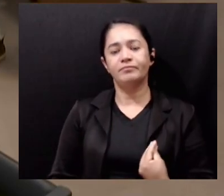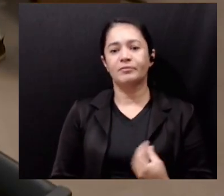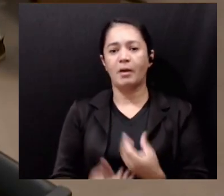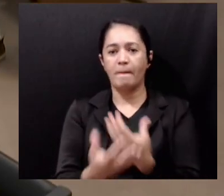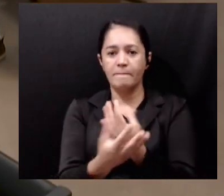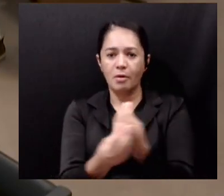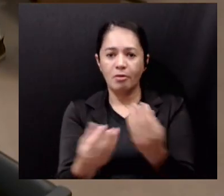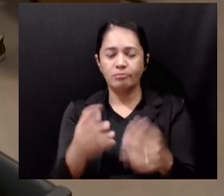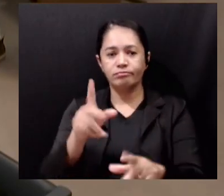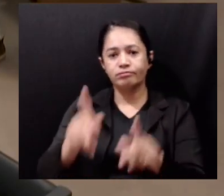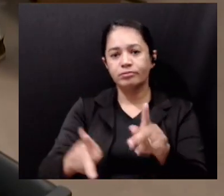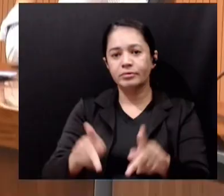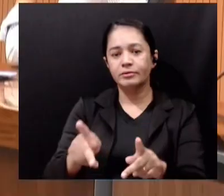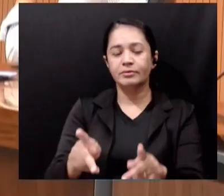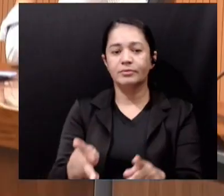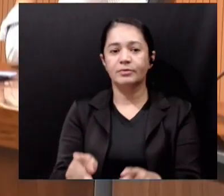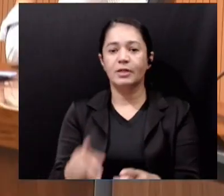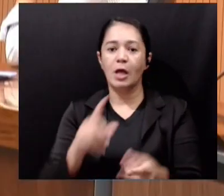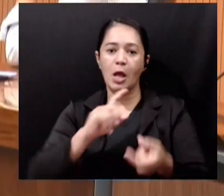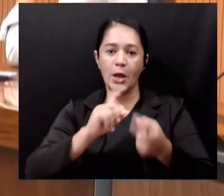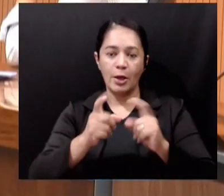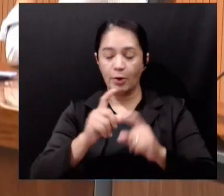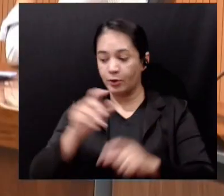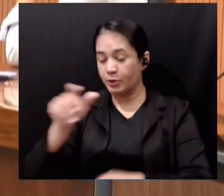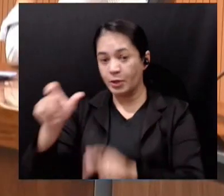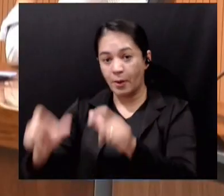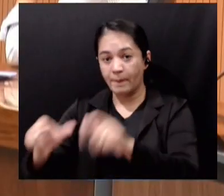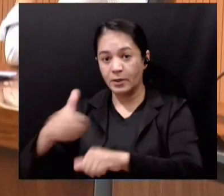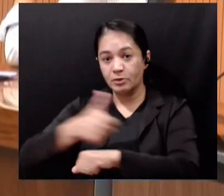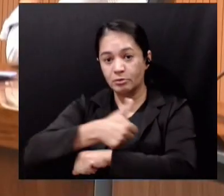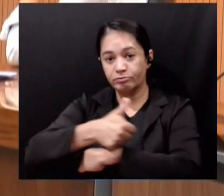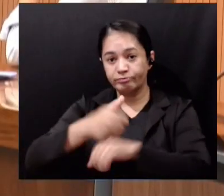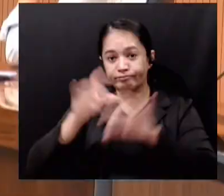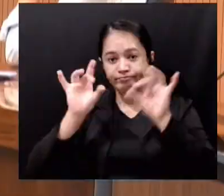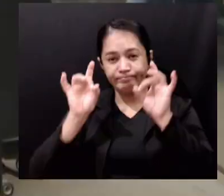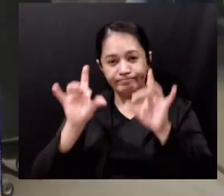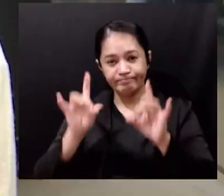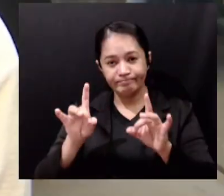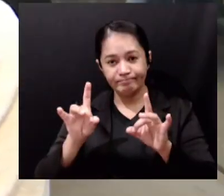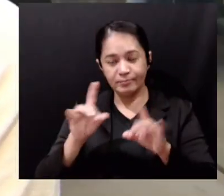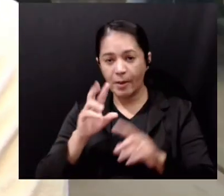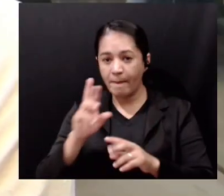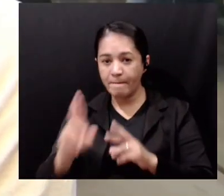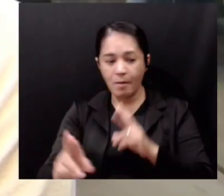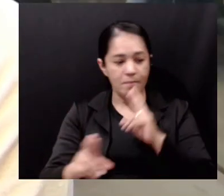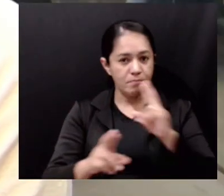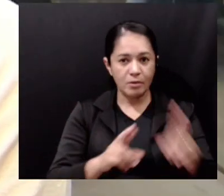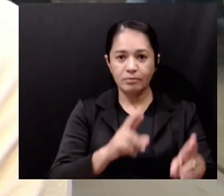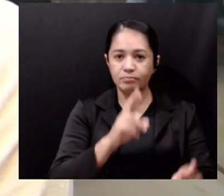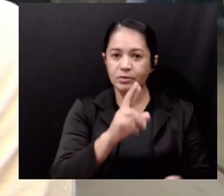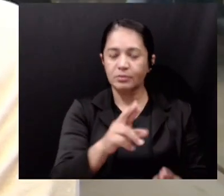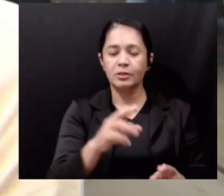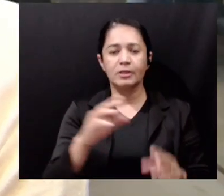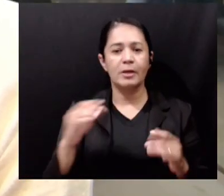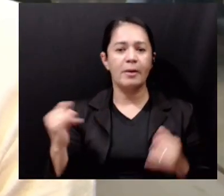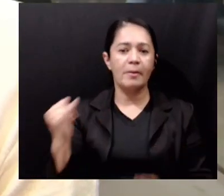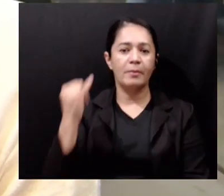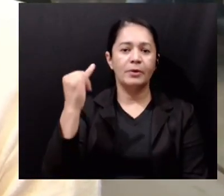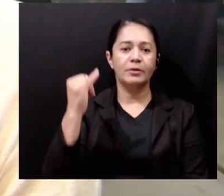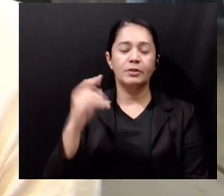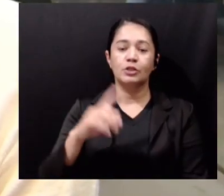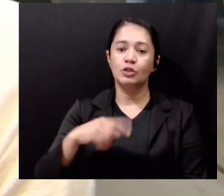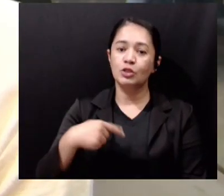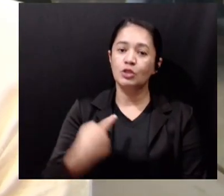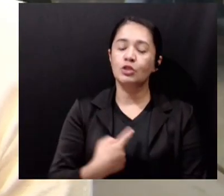sociedade, reunir especialistas e responder à população é essencial. A ideia é a gente reunir, sim,